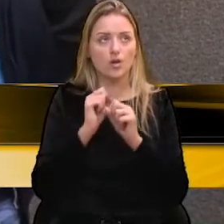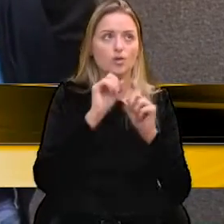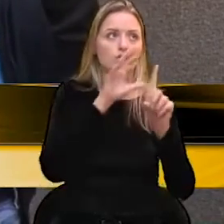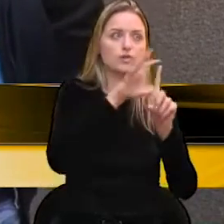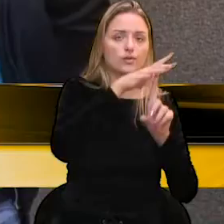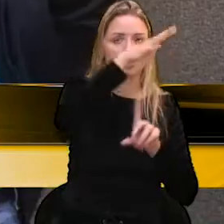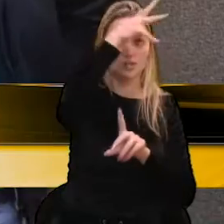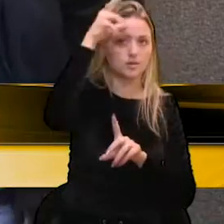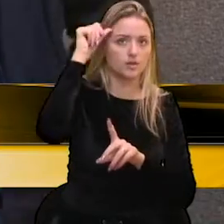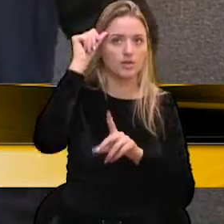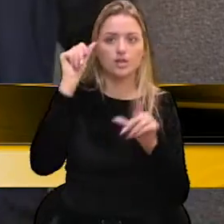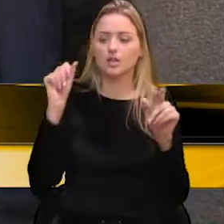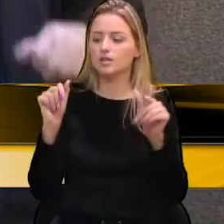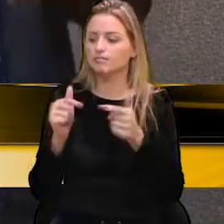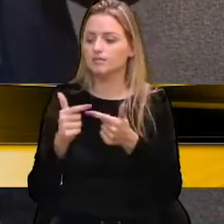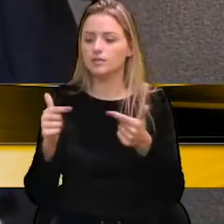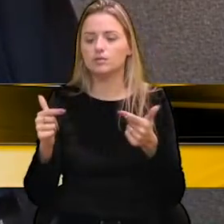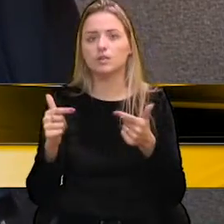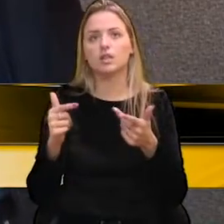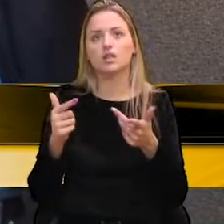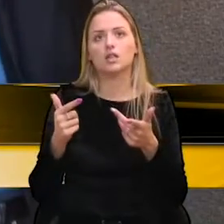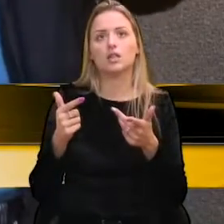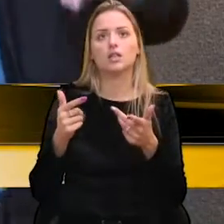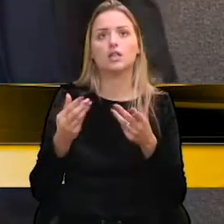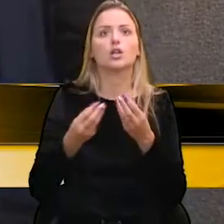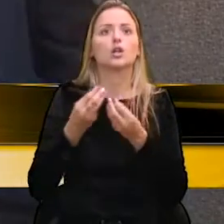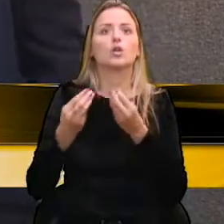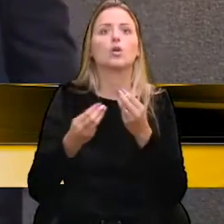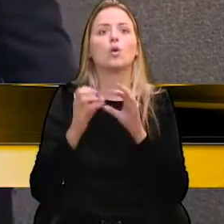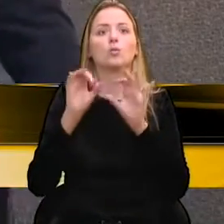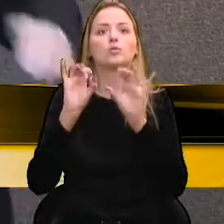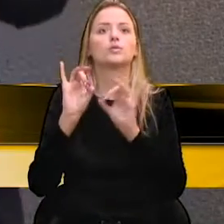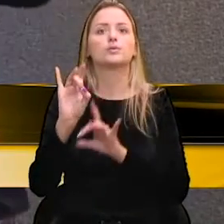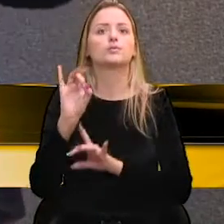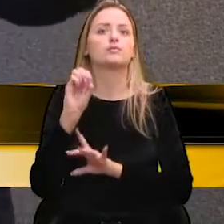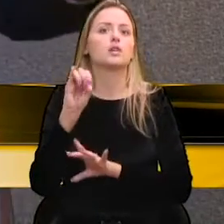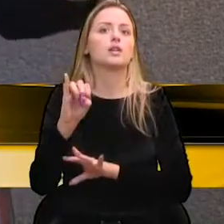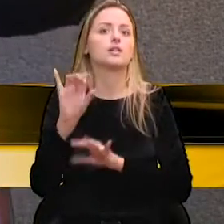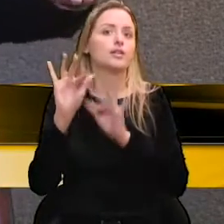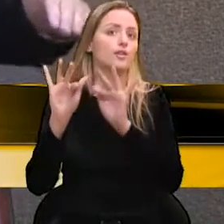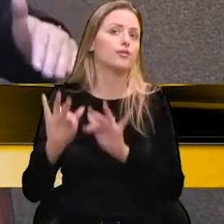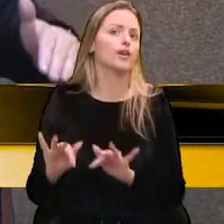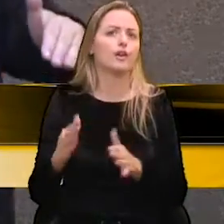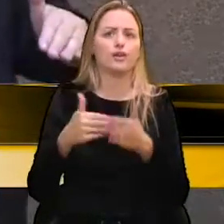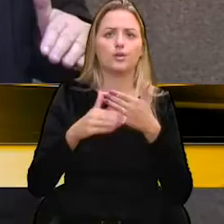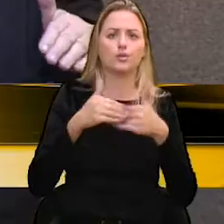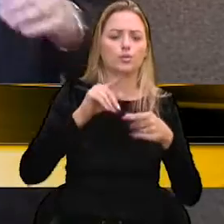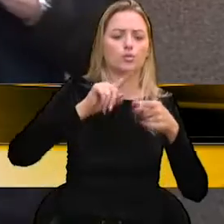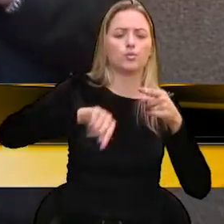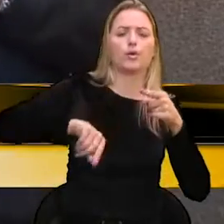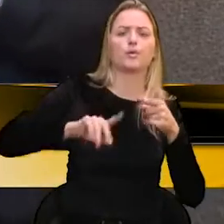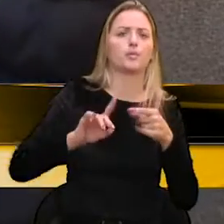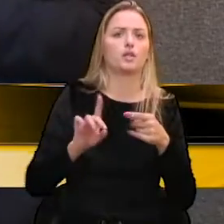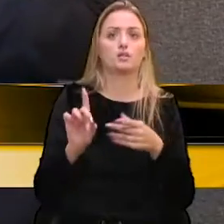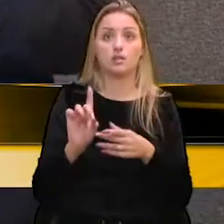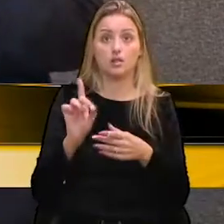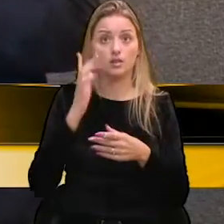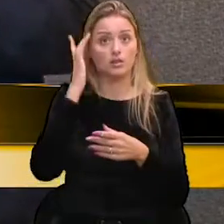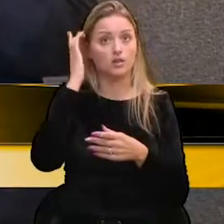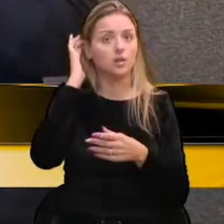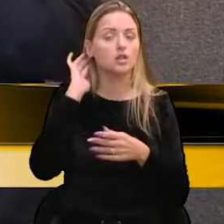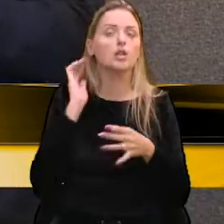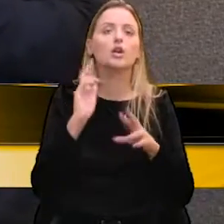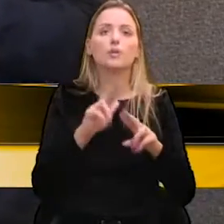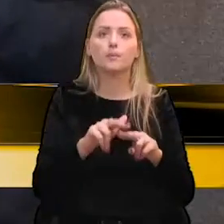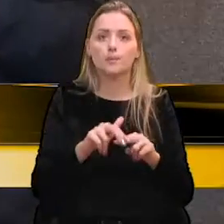Executivo, ele não tem que ser tratado como se fosse terra rasa. Tudo é proibido, né? Então, nesse